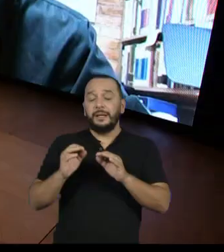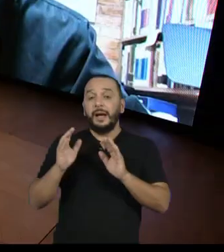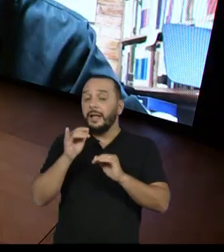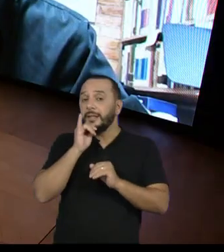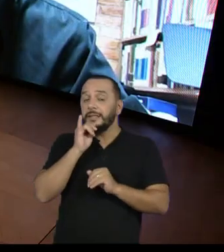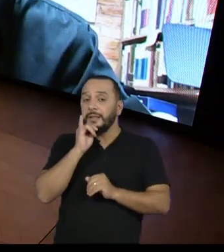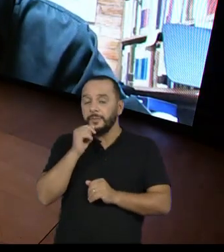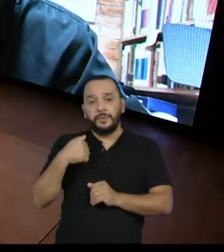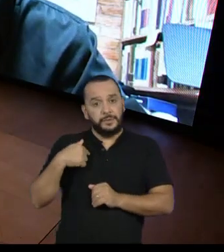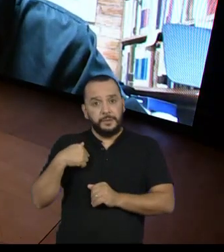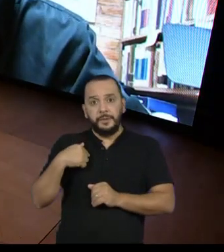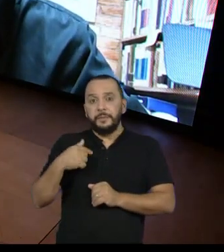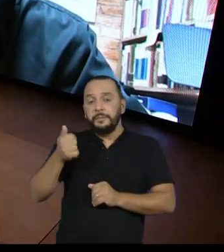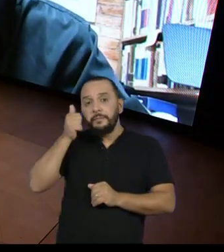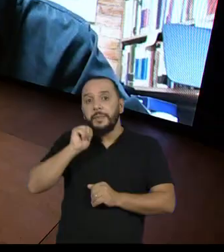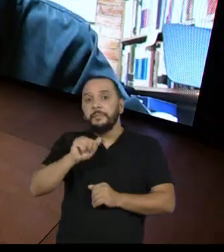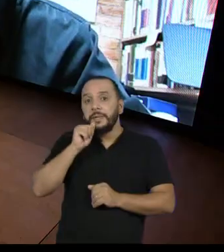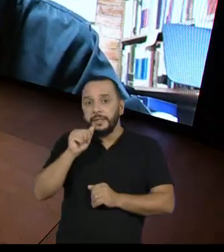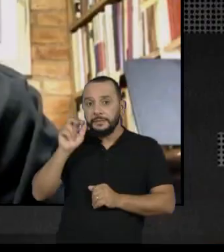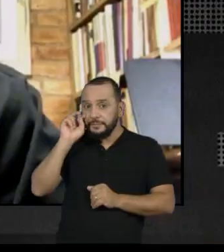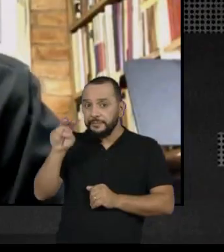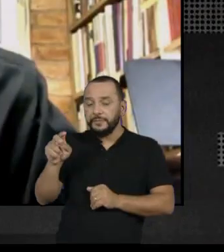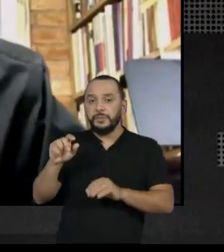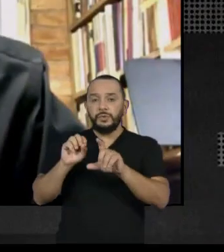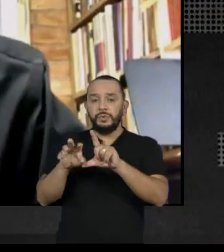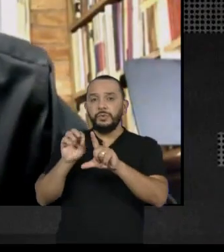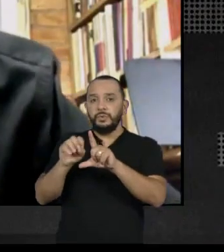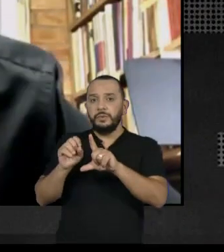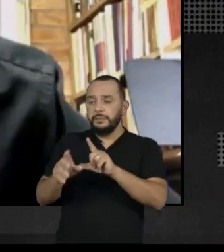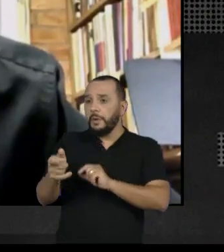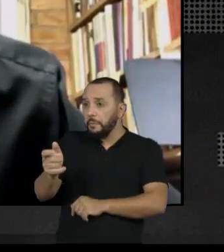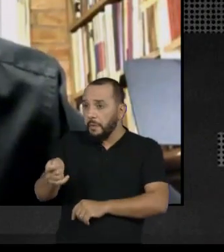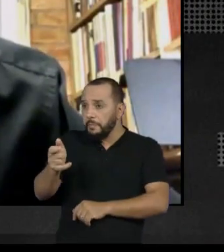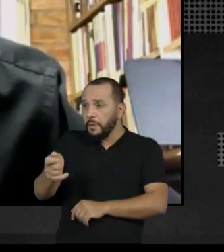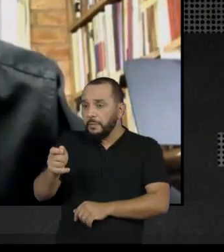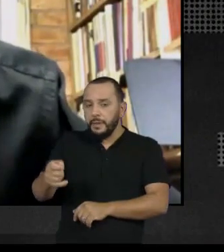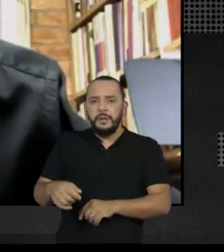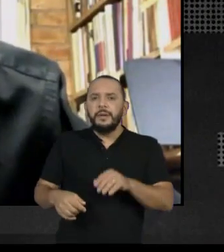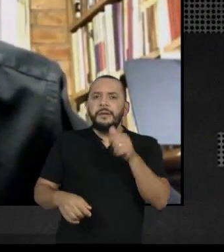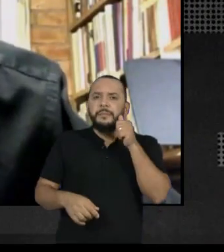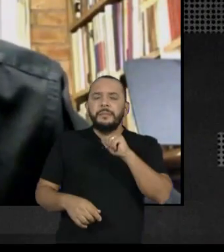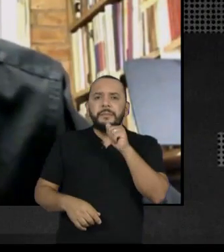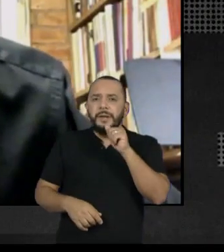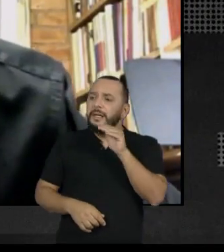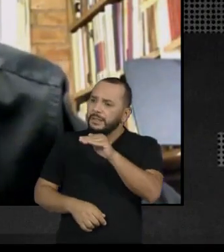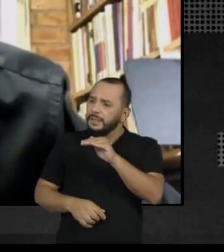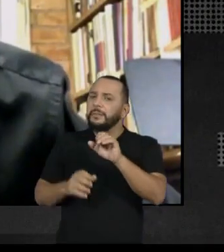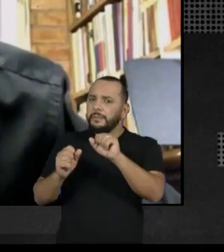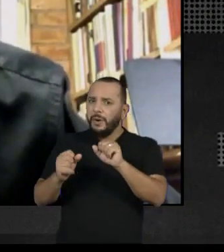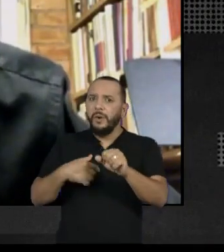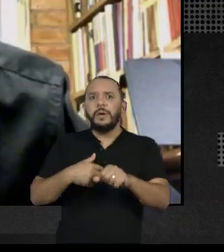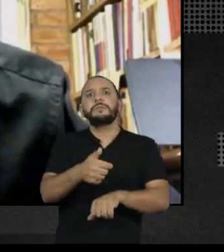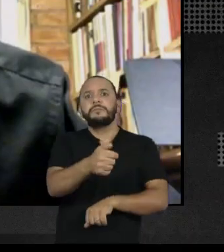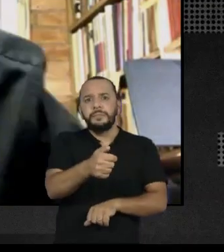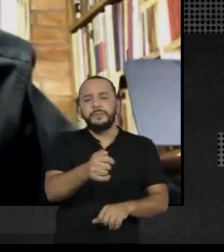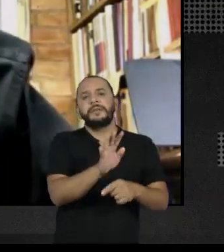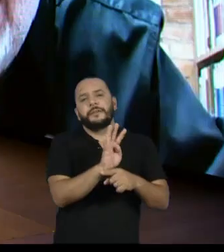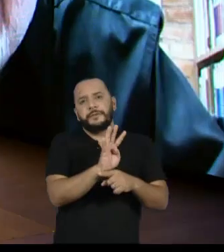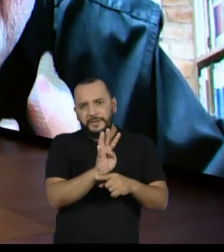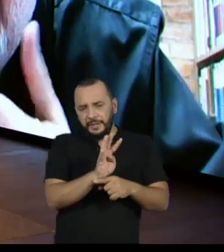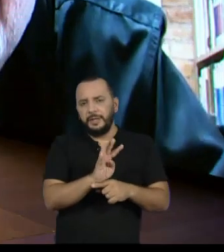TV? Olha, a minha casa sempre foi uma casa que viu a TV Globo. Depois que teve TV a